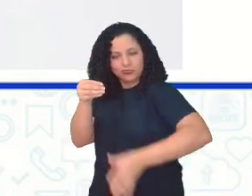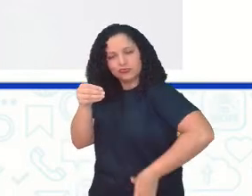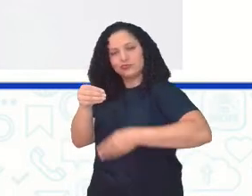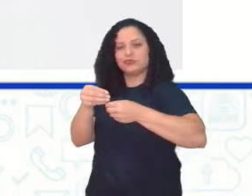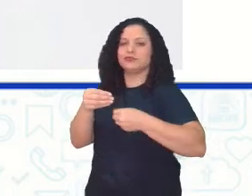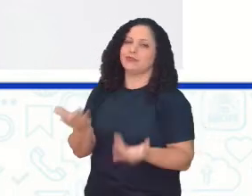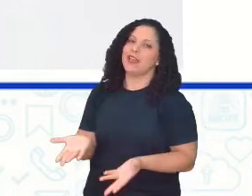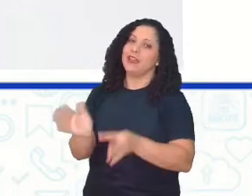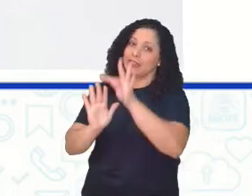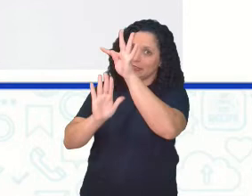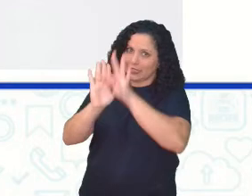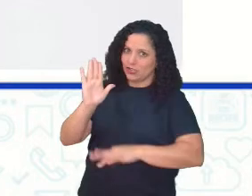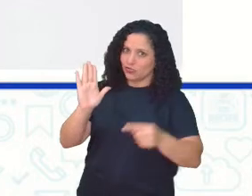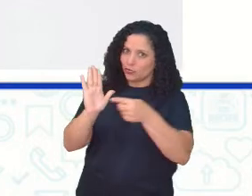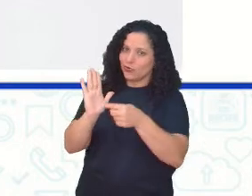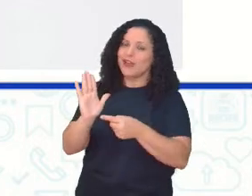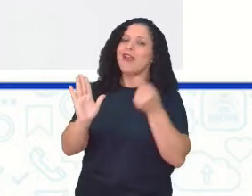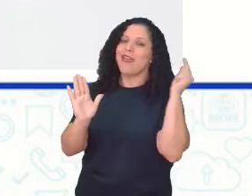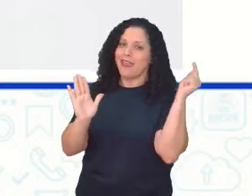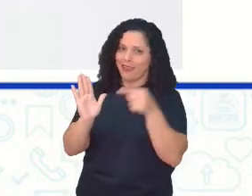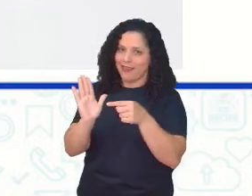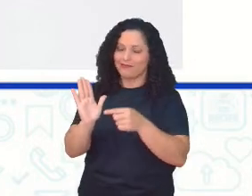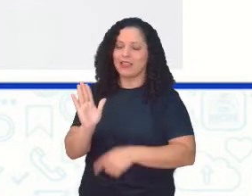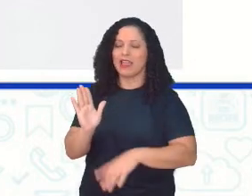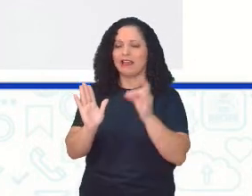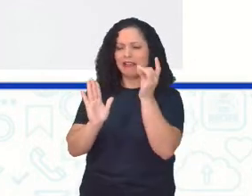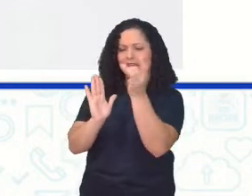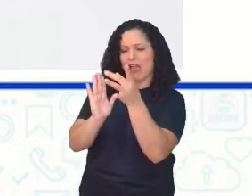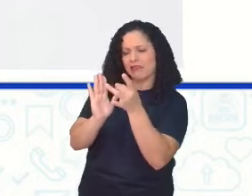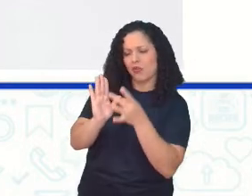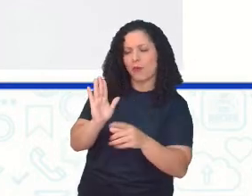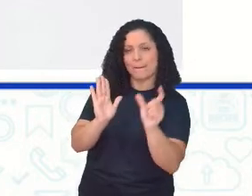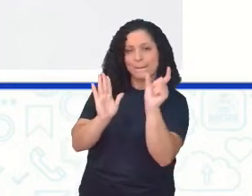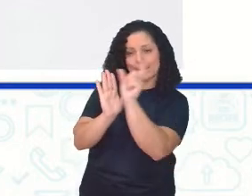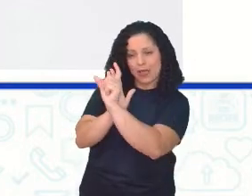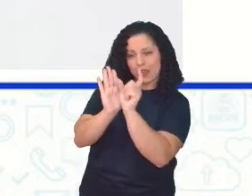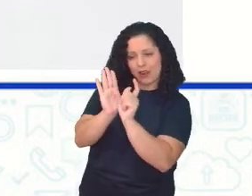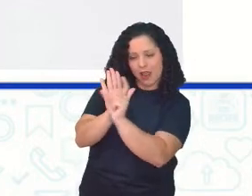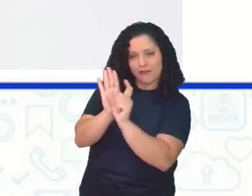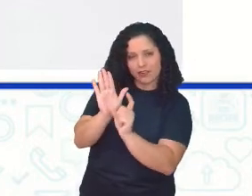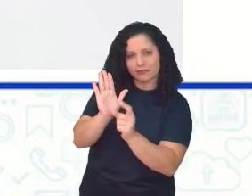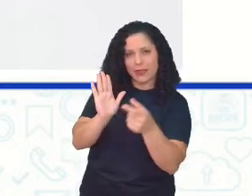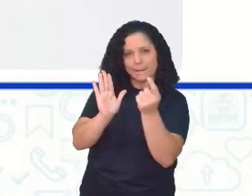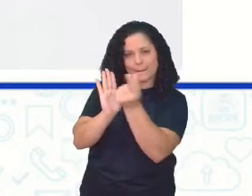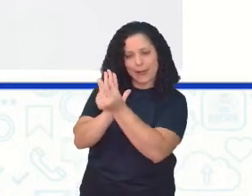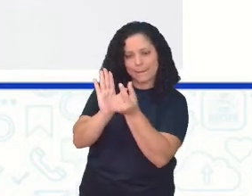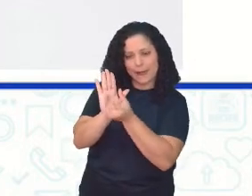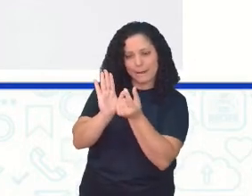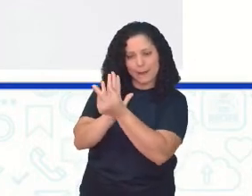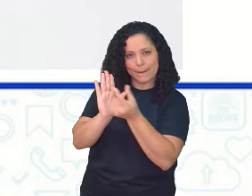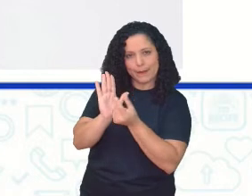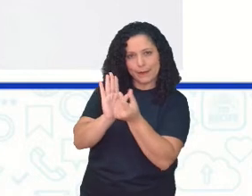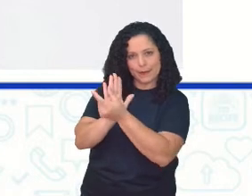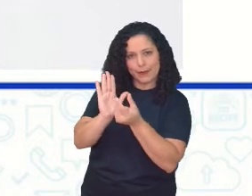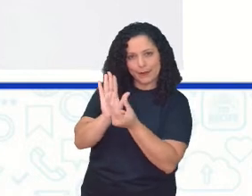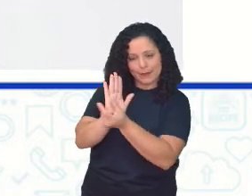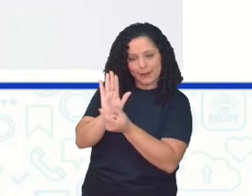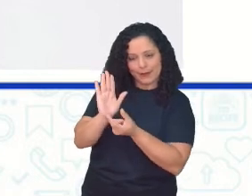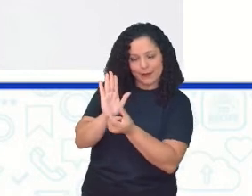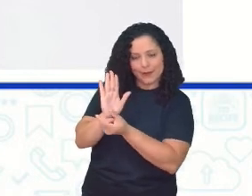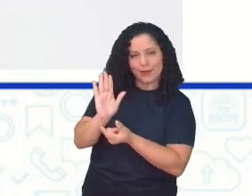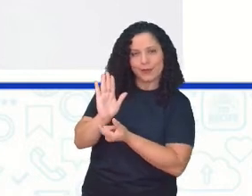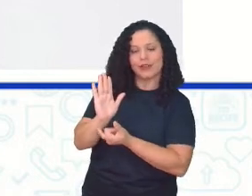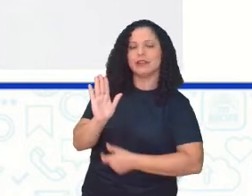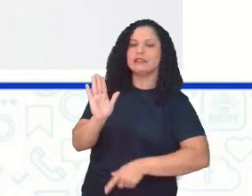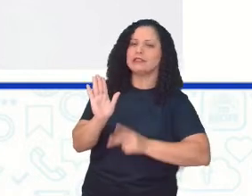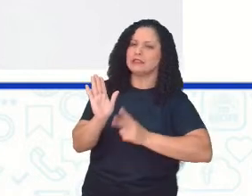retalho. No texto não é diferente. Cada palavra, cada vocábulo, não é? Vocábulo, palavra é a mesma coisa.